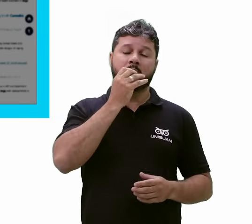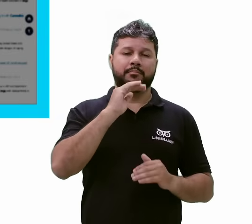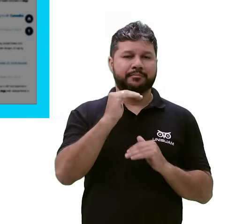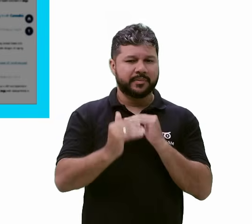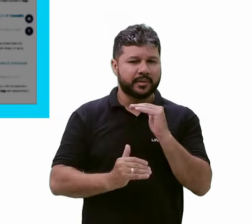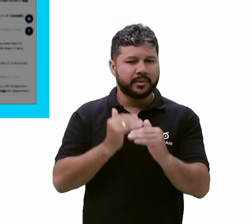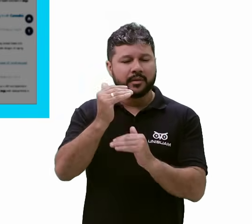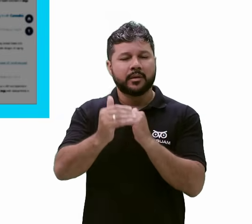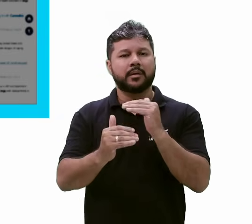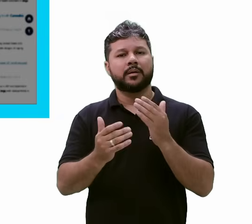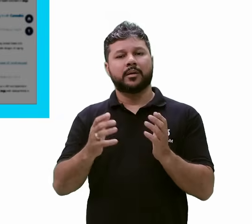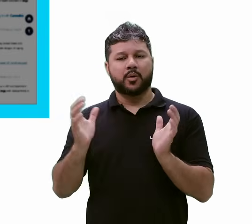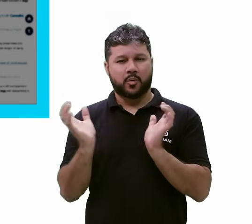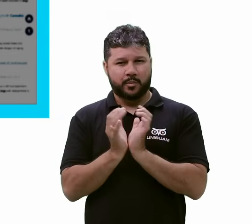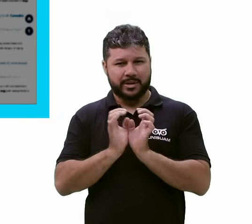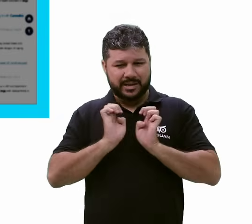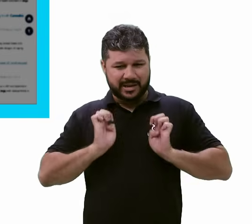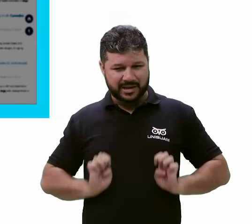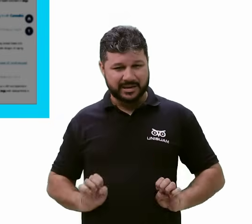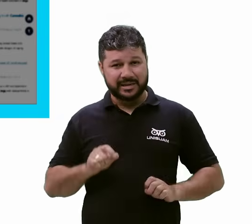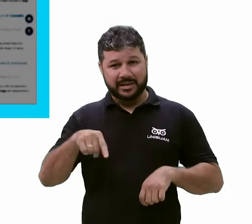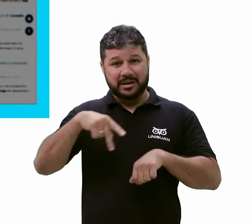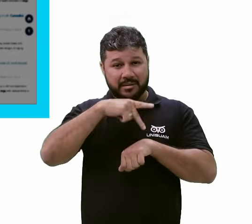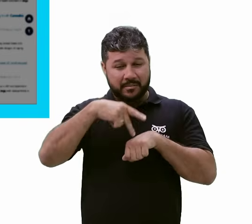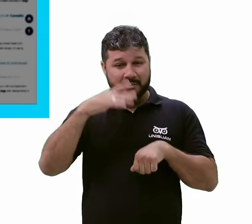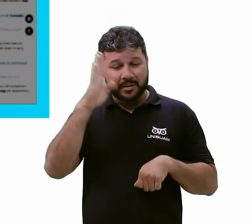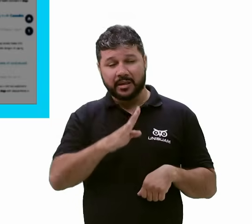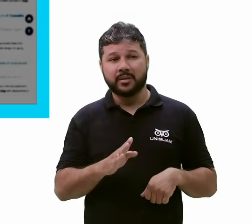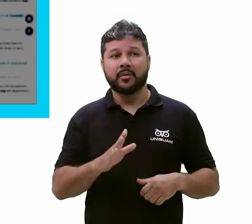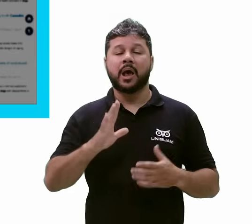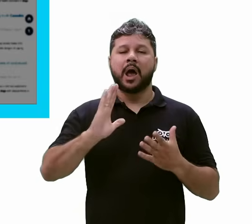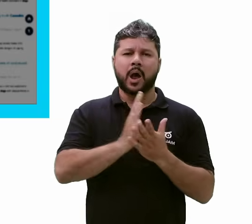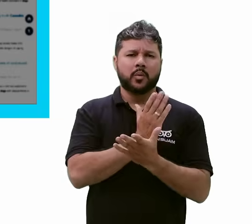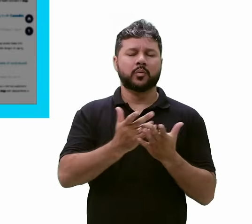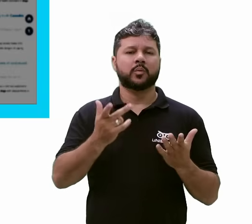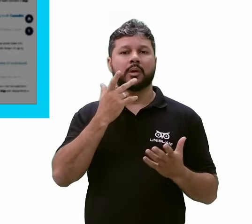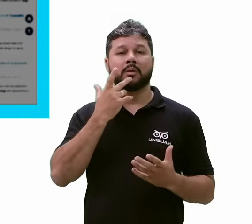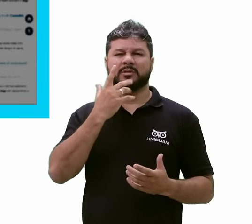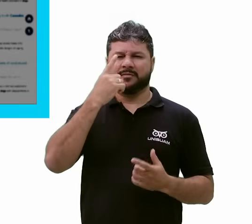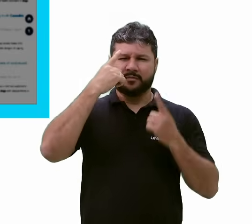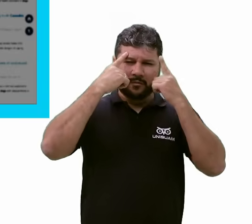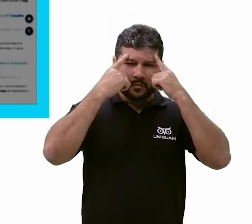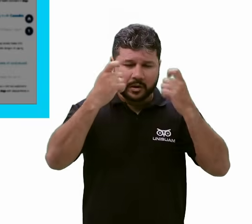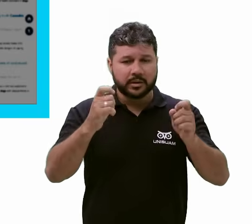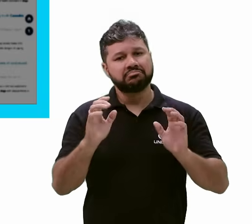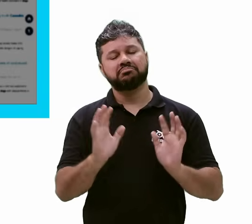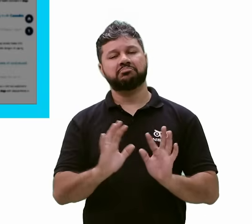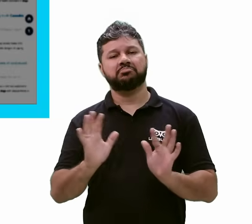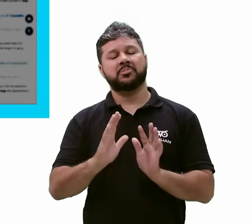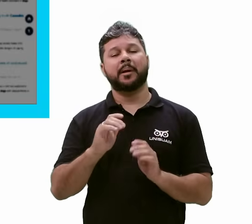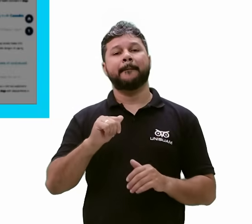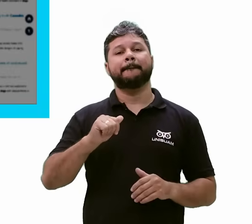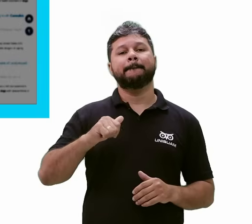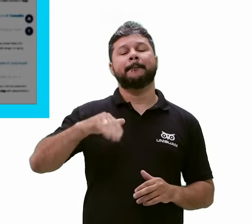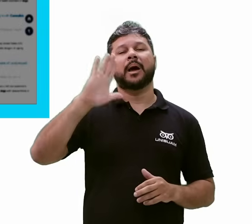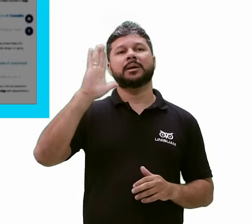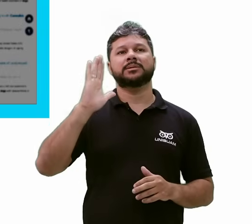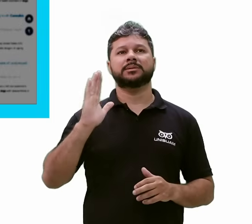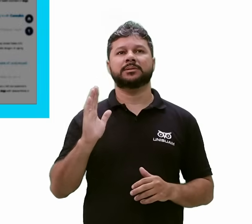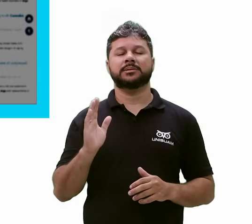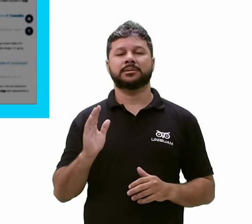com a evolução do Comitê de Ética na Pesquisa no país, a gente já não vai ter coisas muito agressivas, né? Nós vamos ter mais